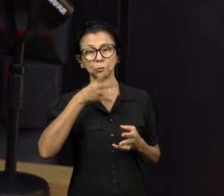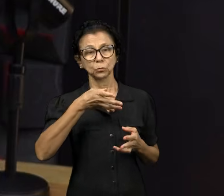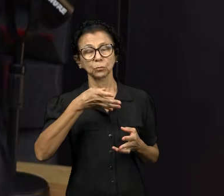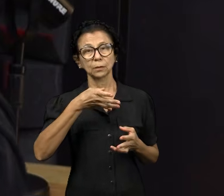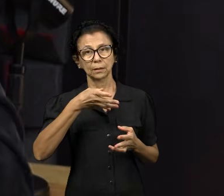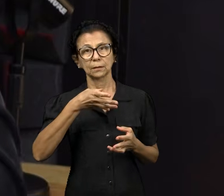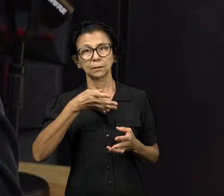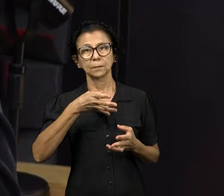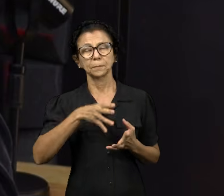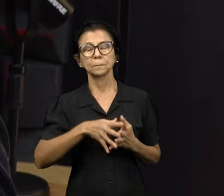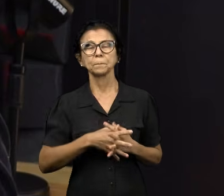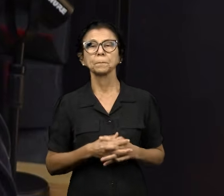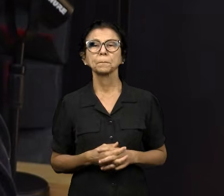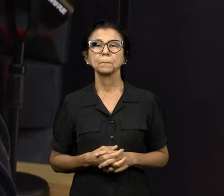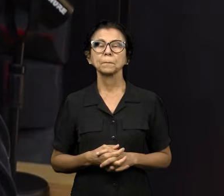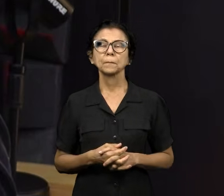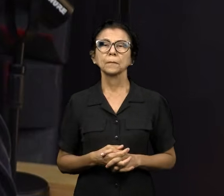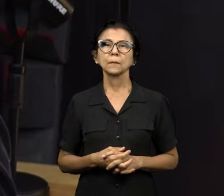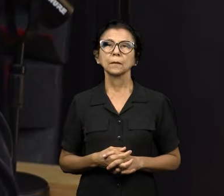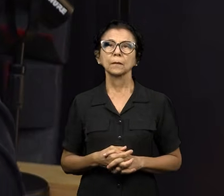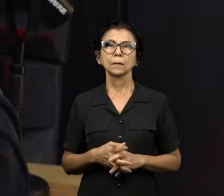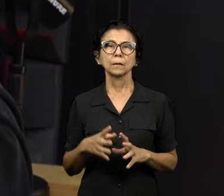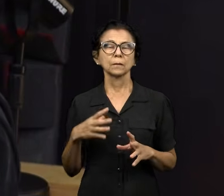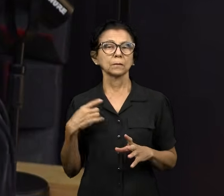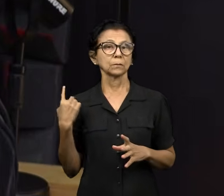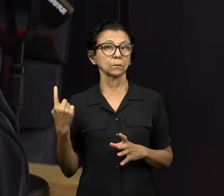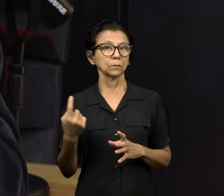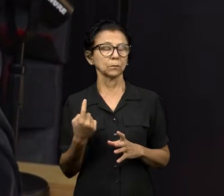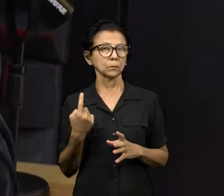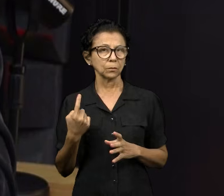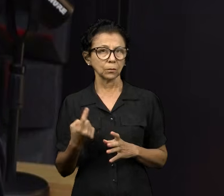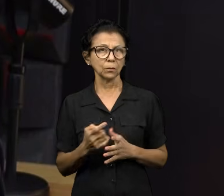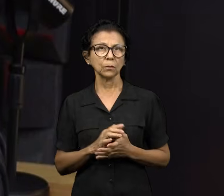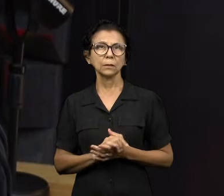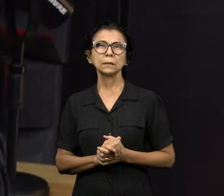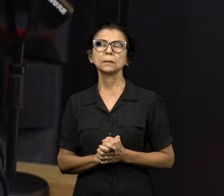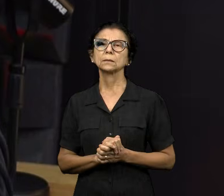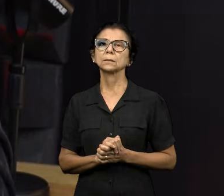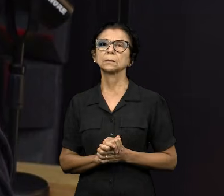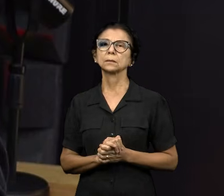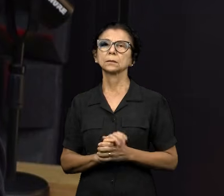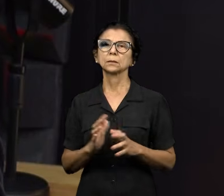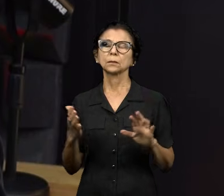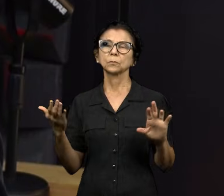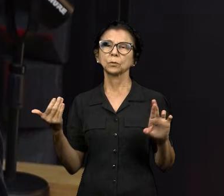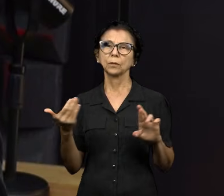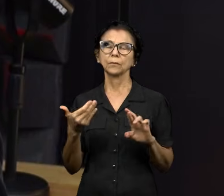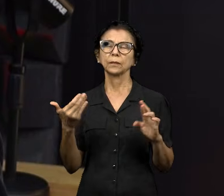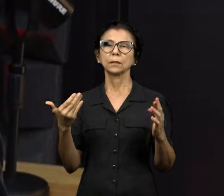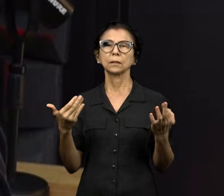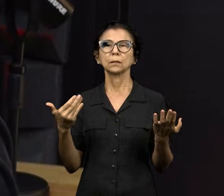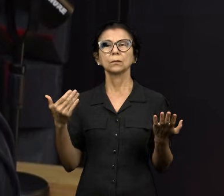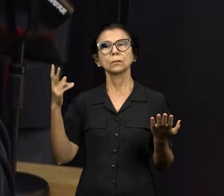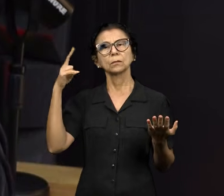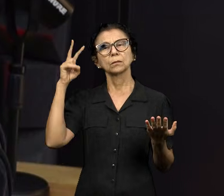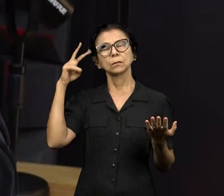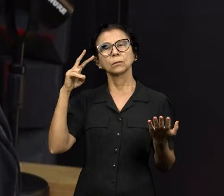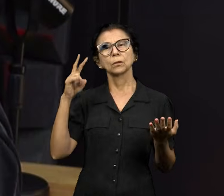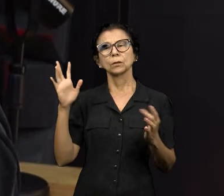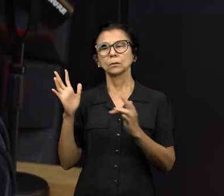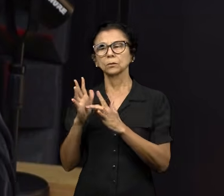muito importante para você que está nos assistindo, porque nós estamos falando da pessoa de Jesus, essa cronologia, mas nós vamos ver